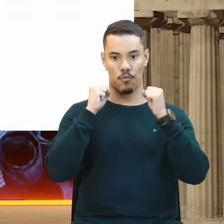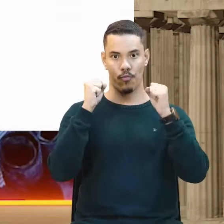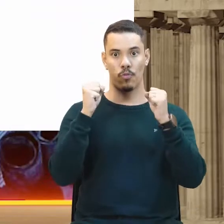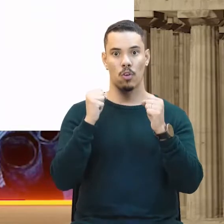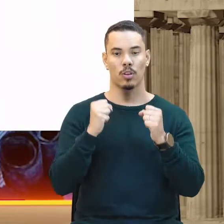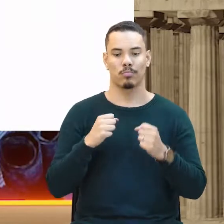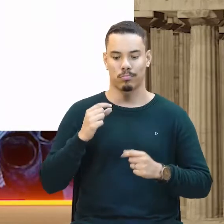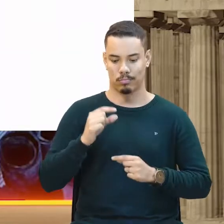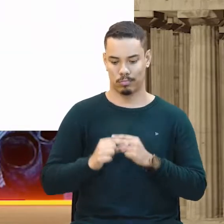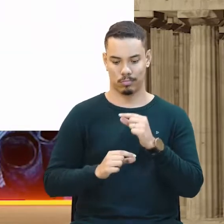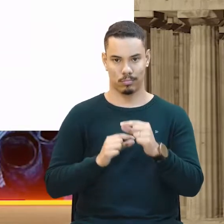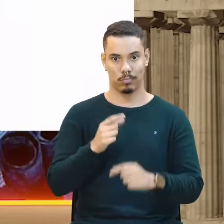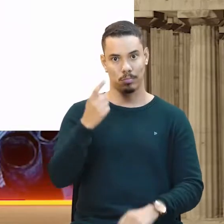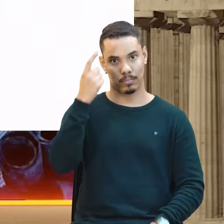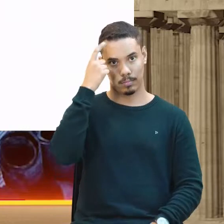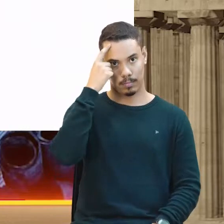esse